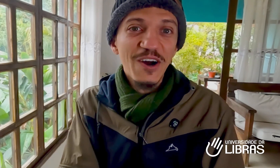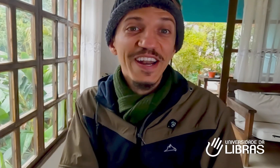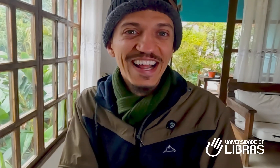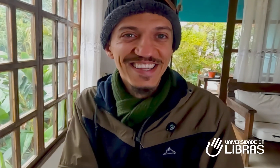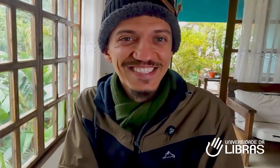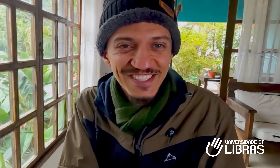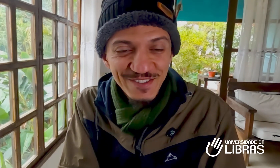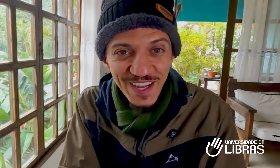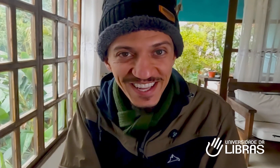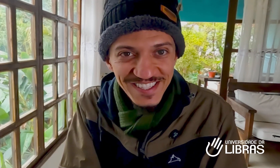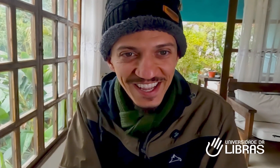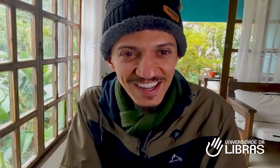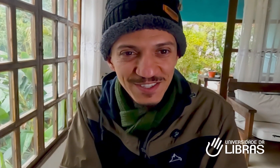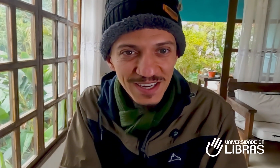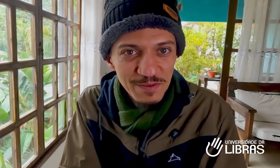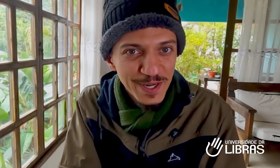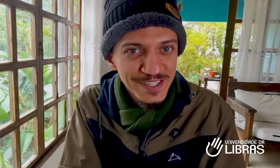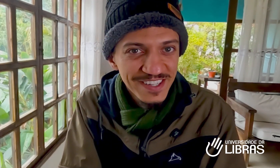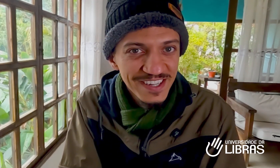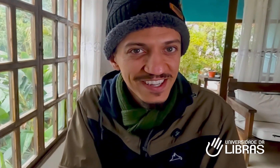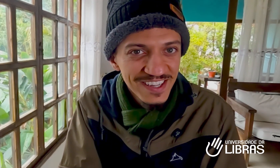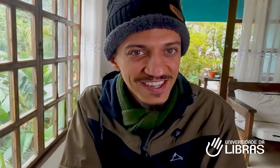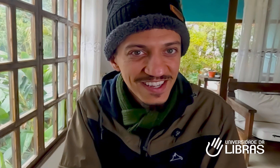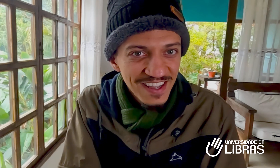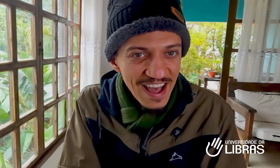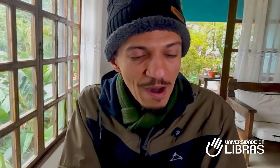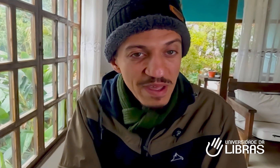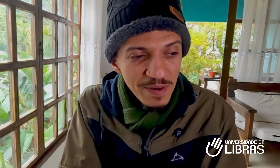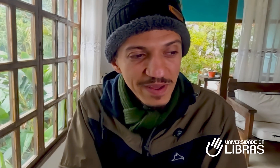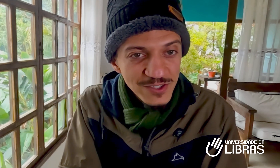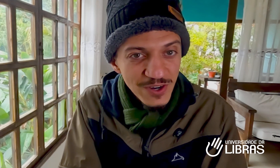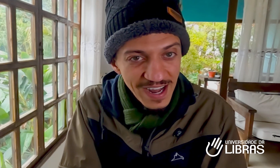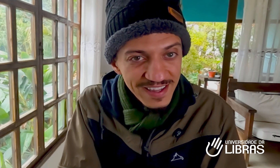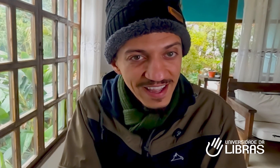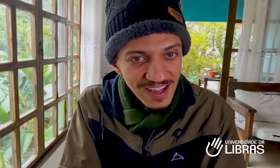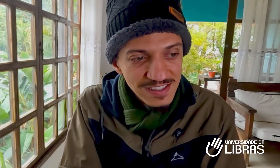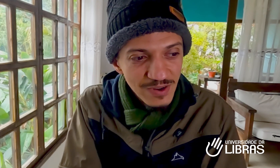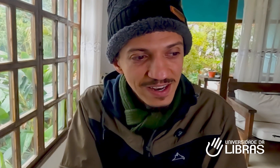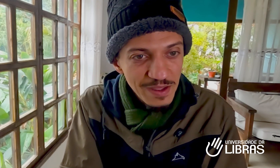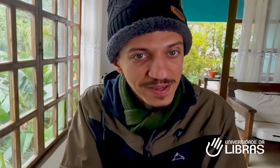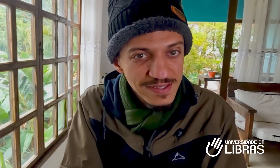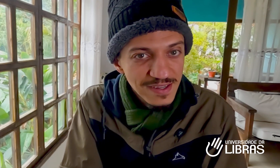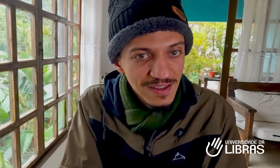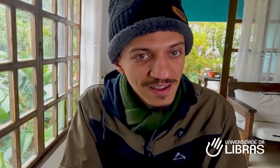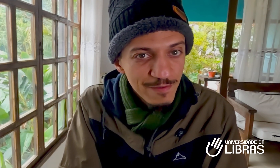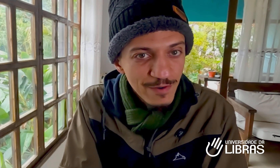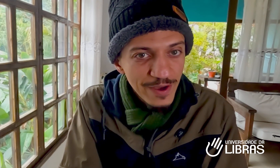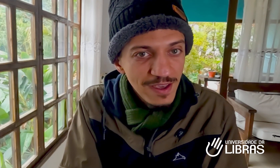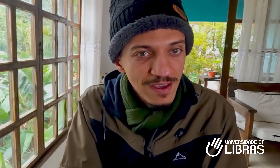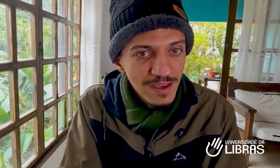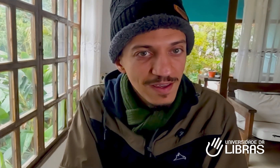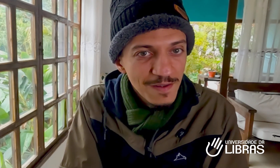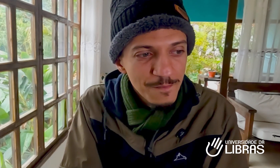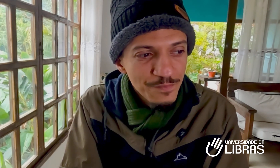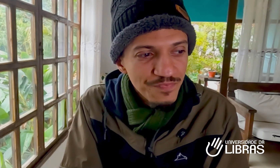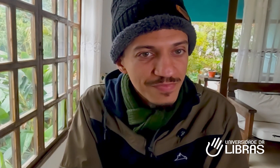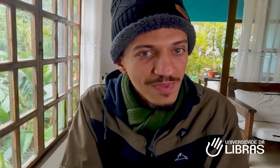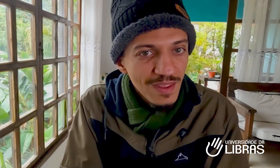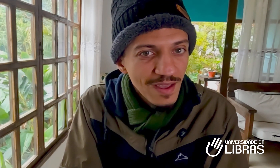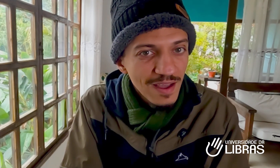3 jornadas diferentes em relação a Libras, né? A minha primeira jornada em relação a Libras